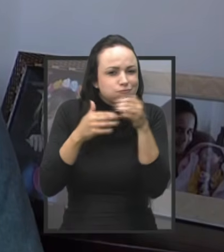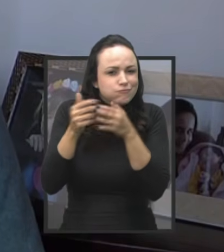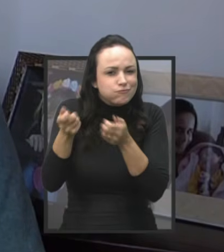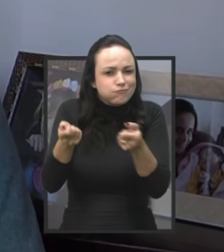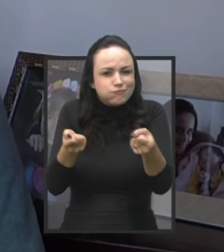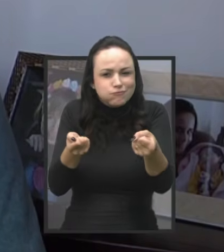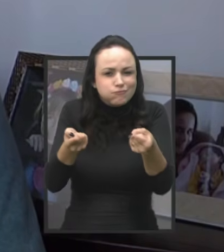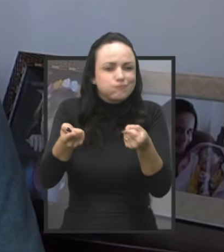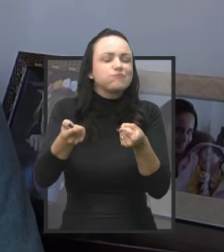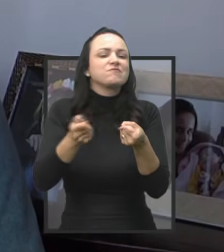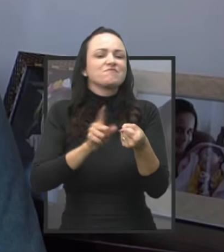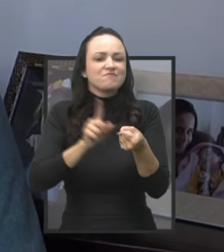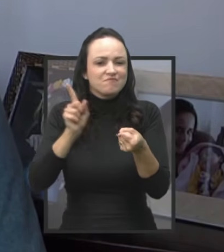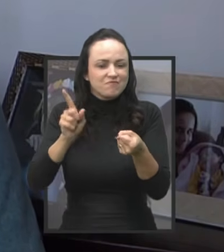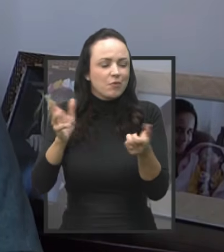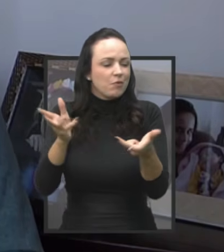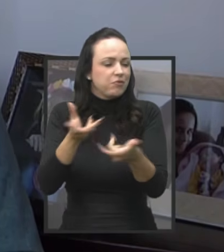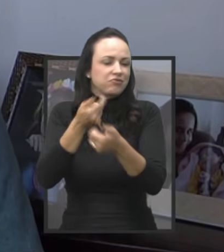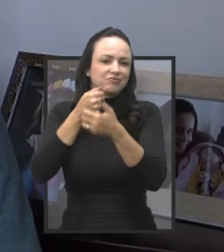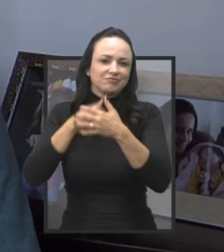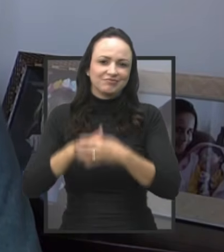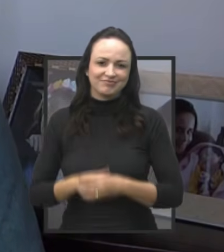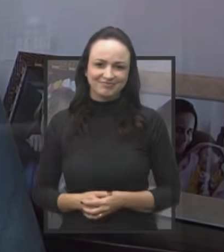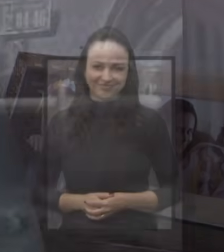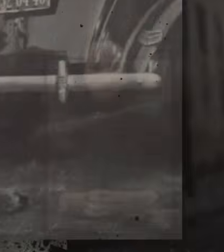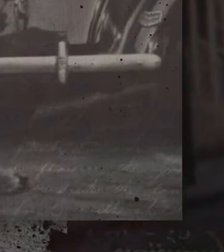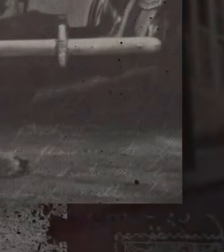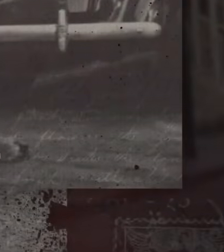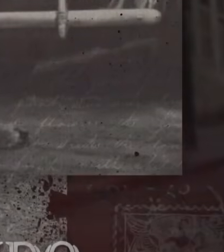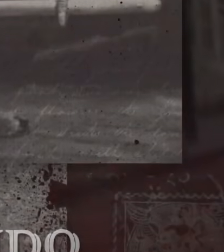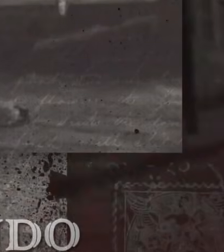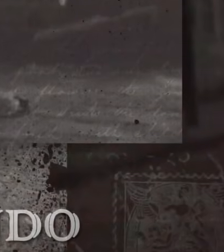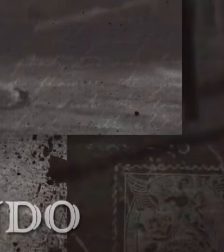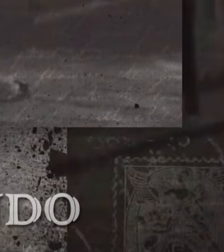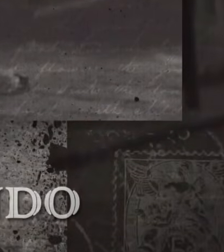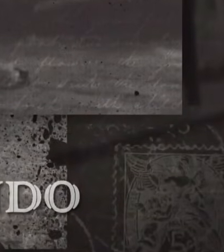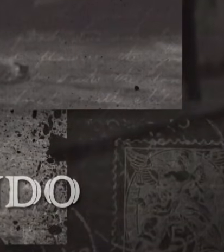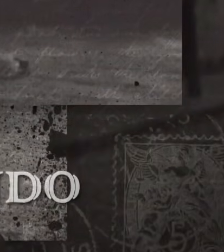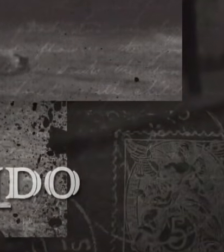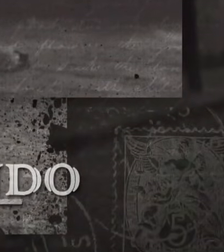prático no volante, o homem era espetacular. Né?